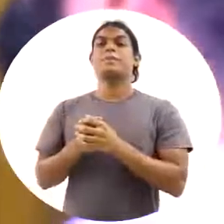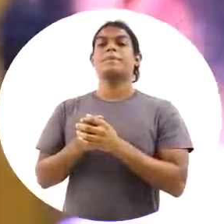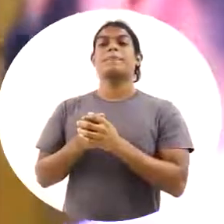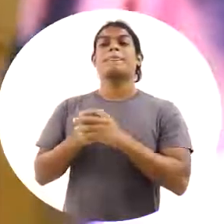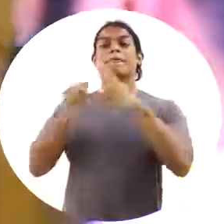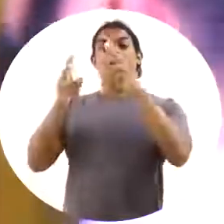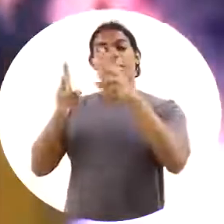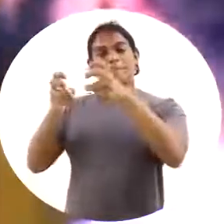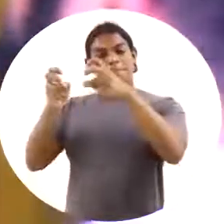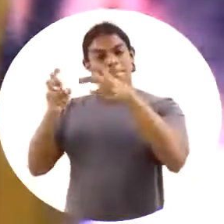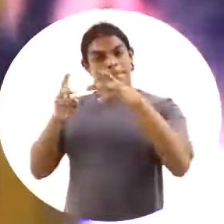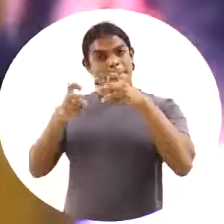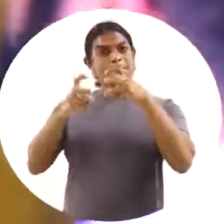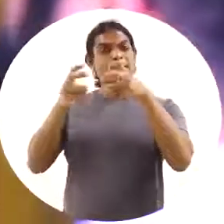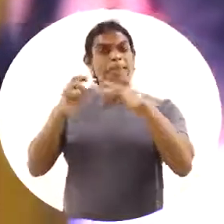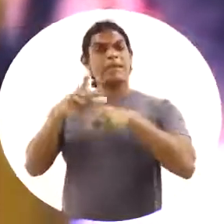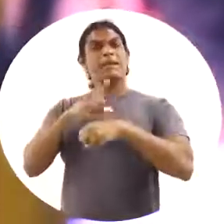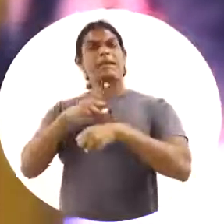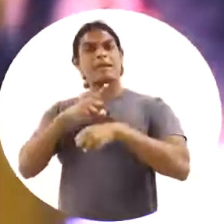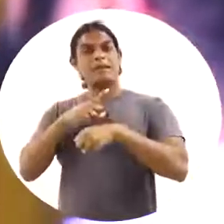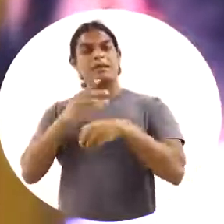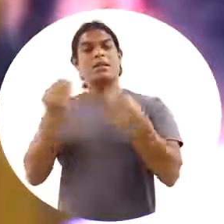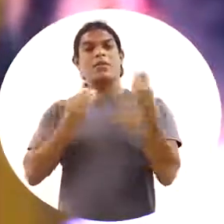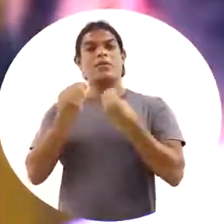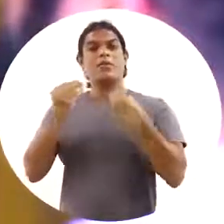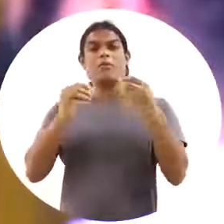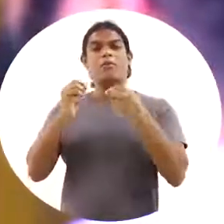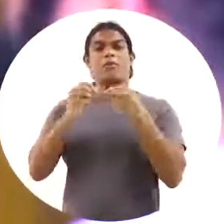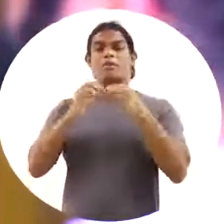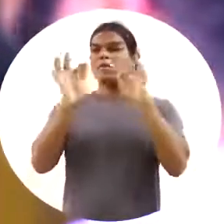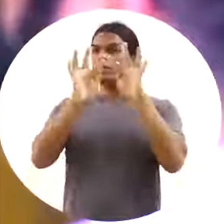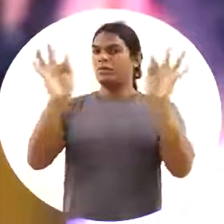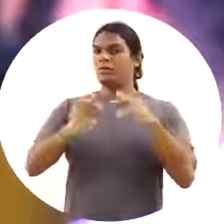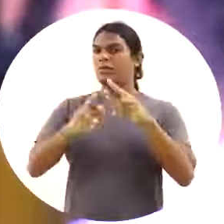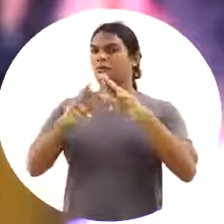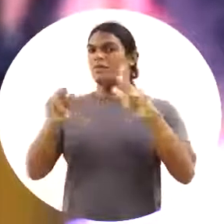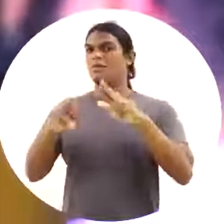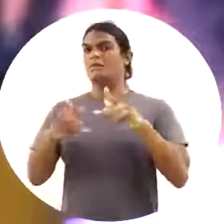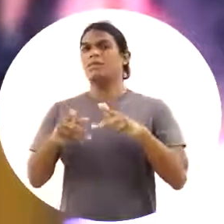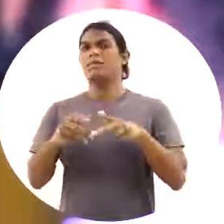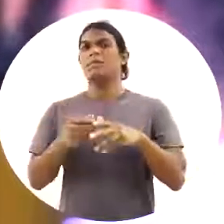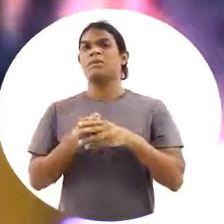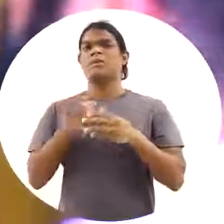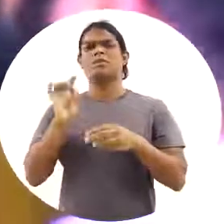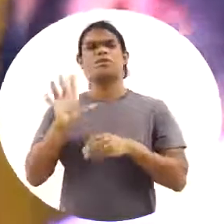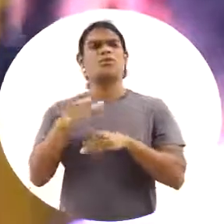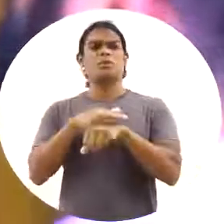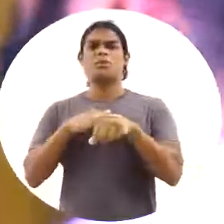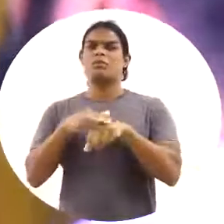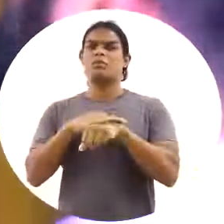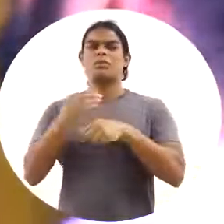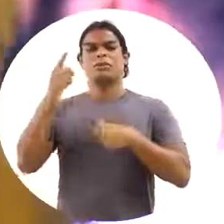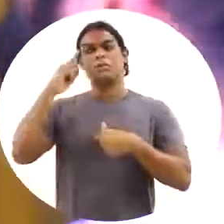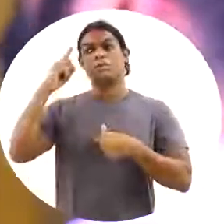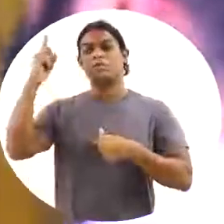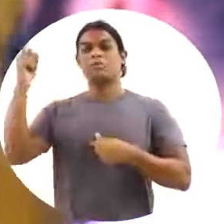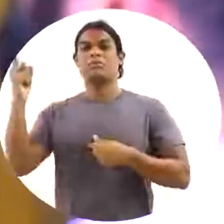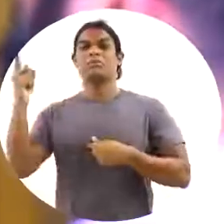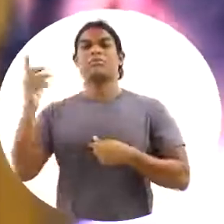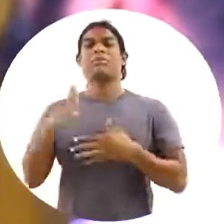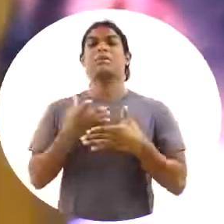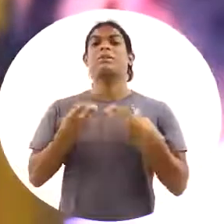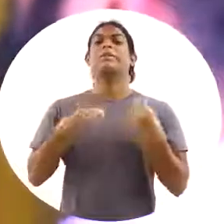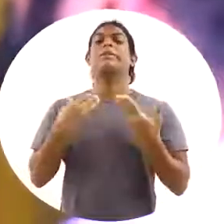outra possibilidade, a gente abre esse leque e assim, acho que bom argumento e as ideias.